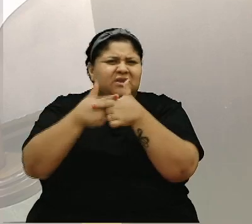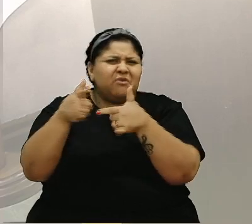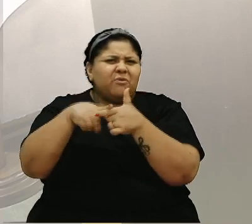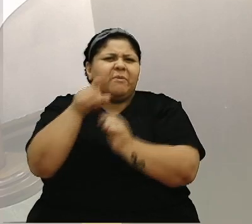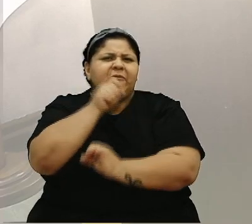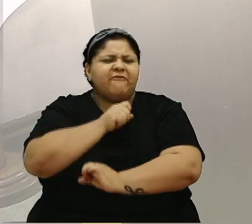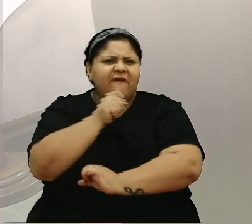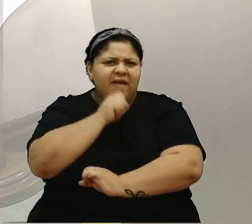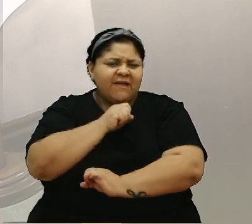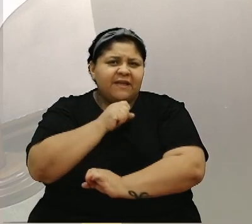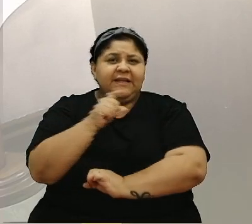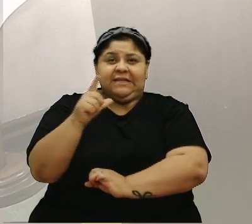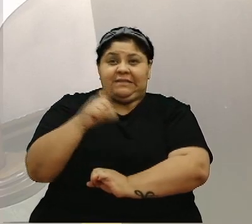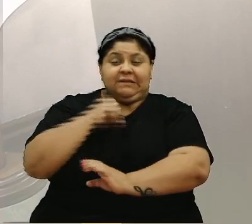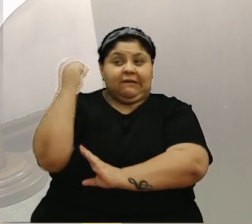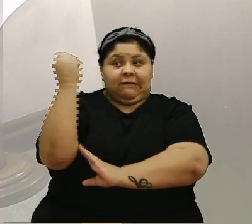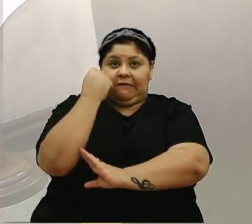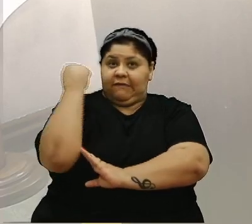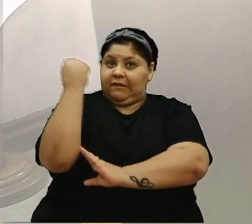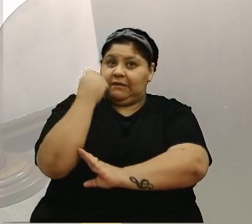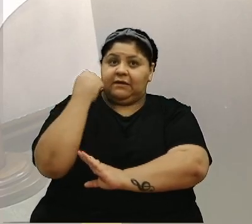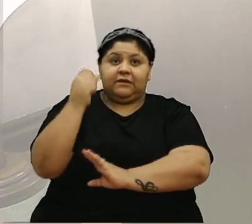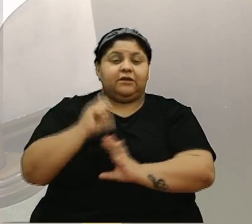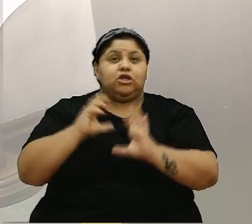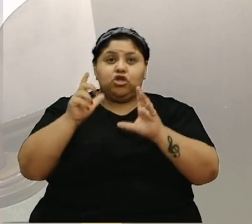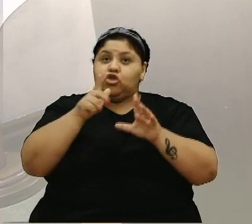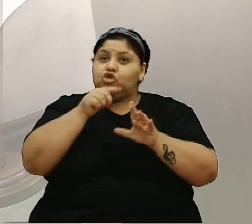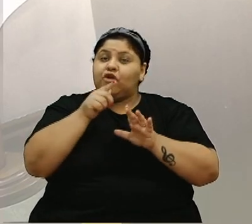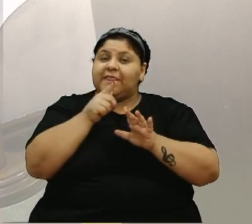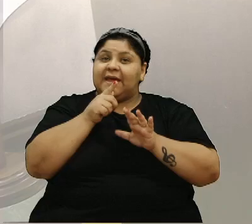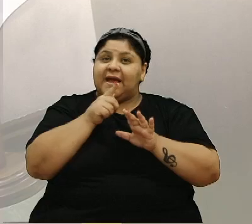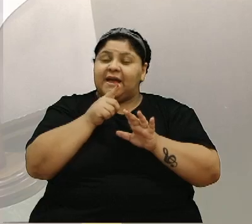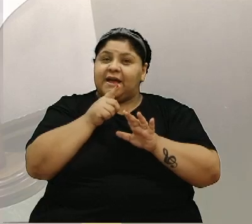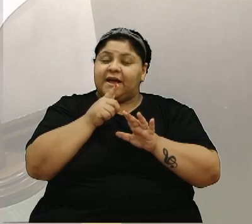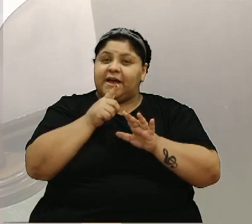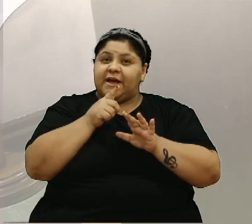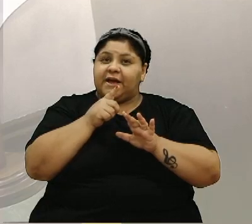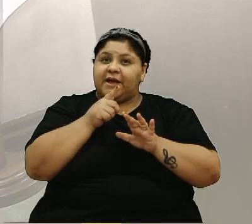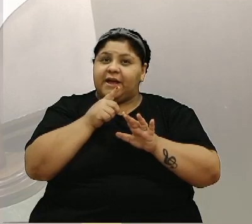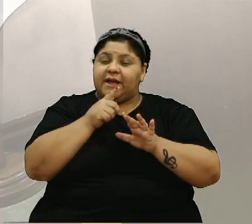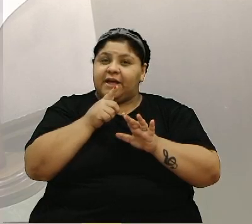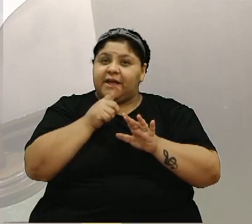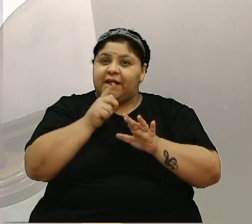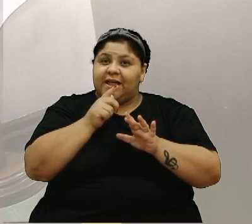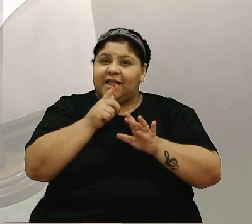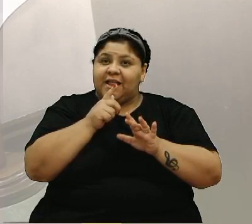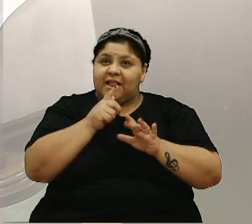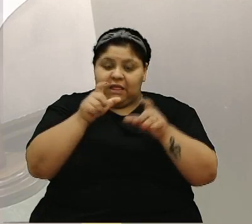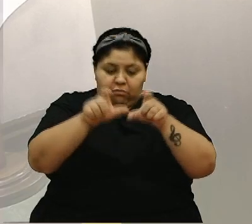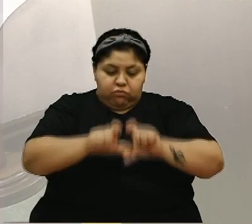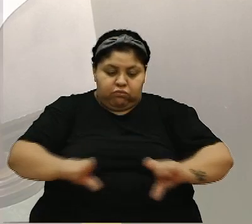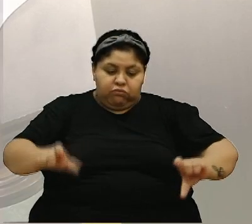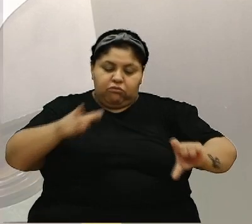né, e tem se agravado cada vez mais, porque toda a água, né, a rede